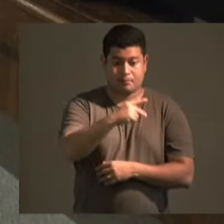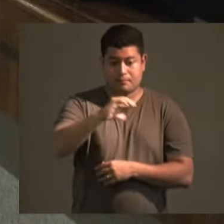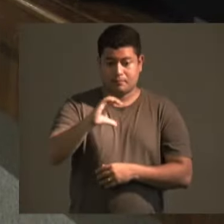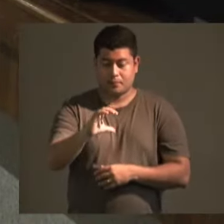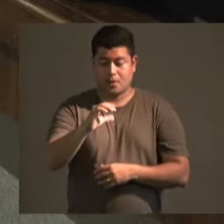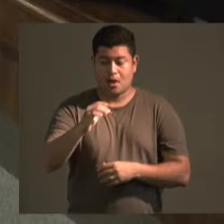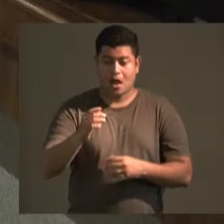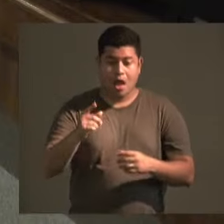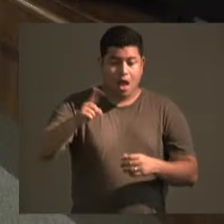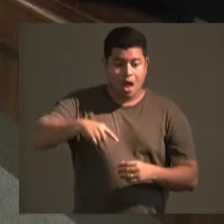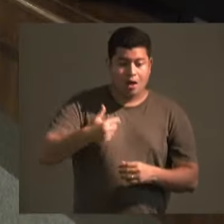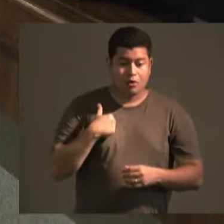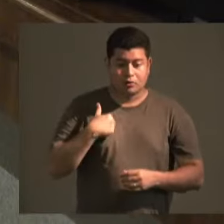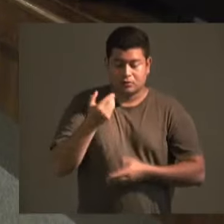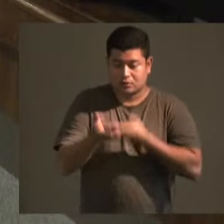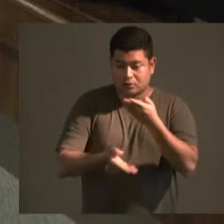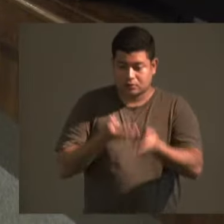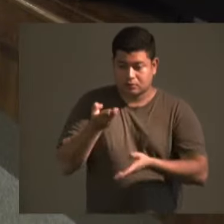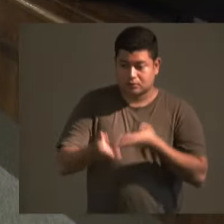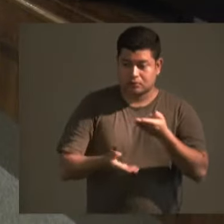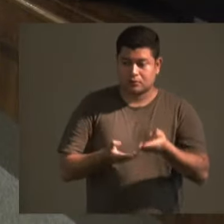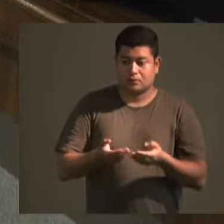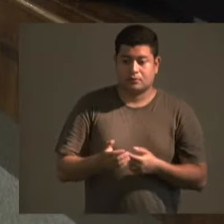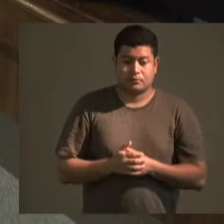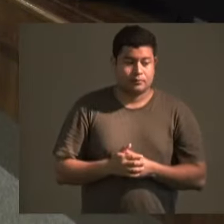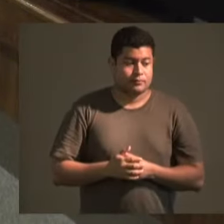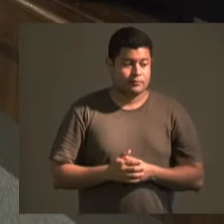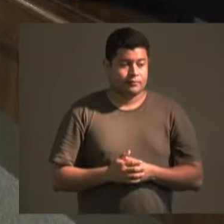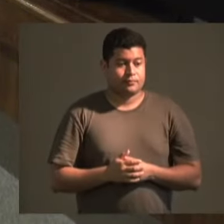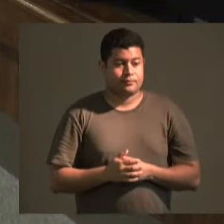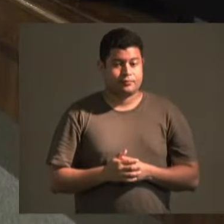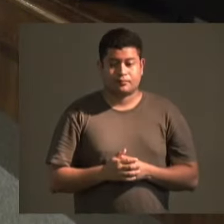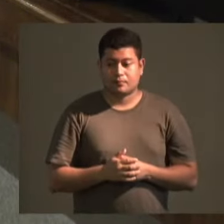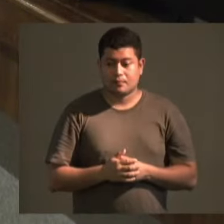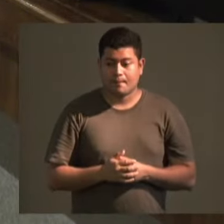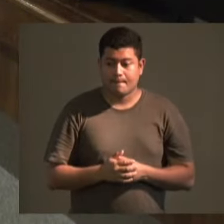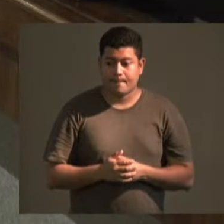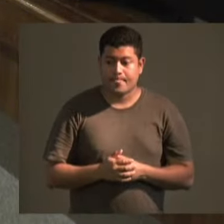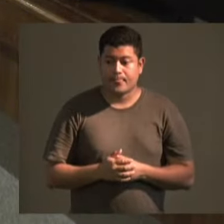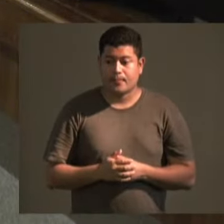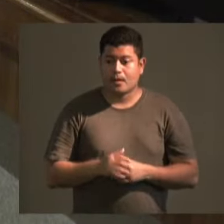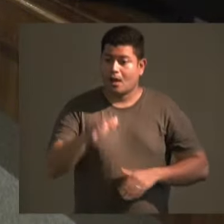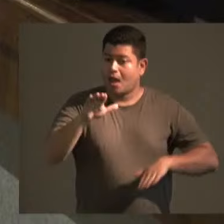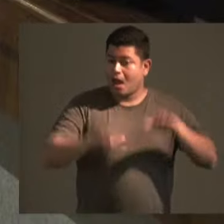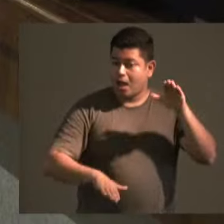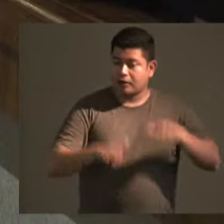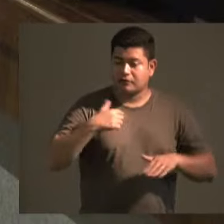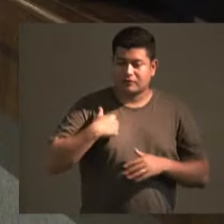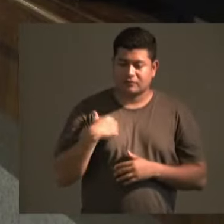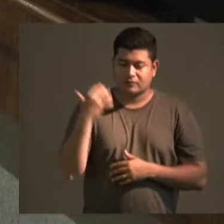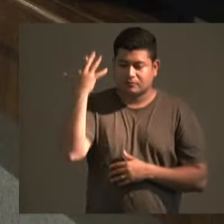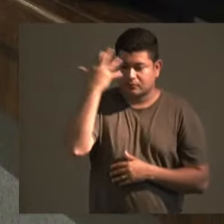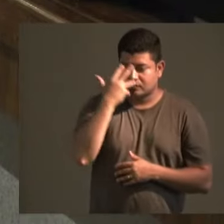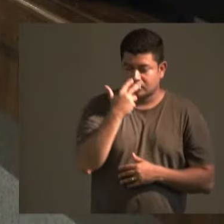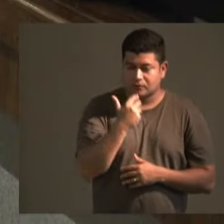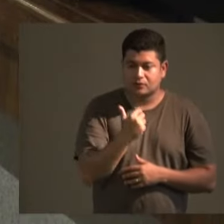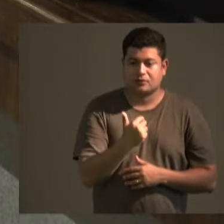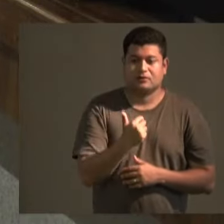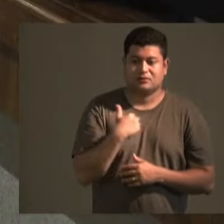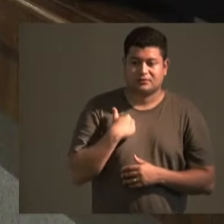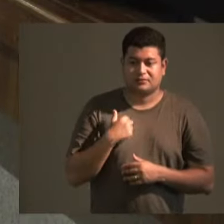atendo, né, as pessoas da avaliação social do BPC, ou seja, às vezes, assim, eu acho bem bonito a gente trabalhar, né,